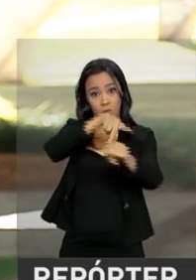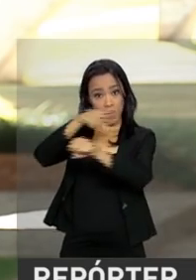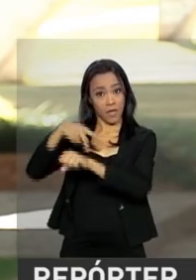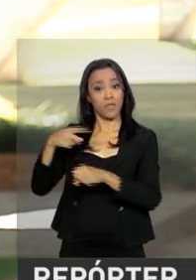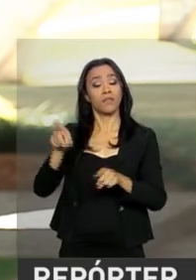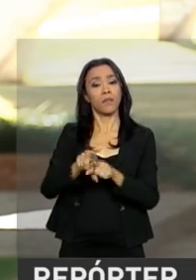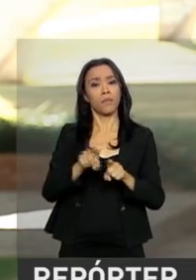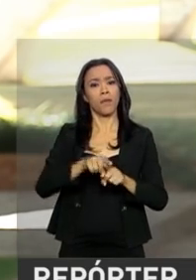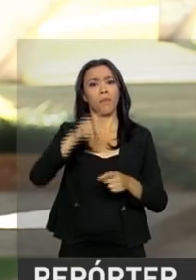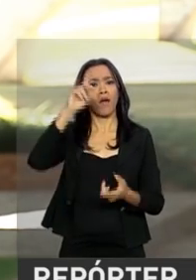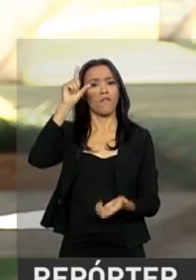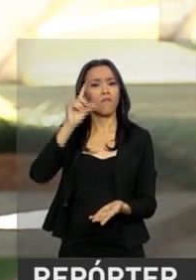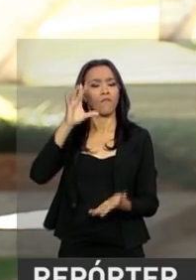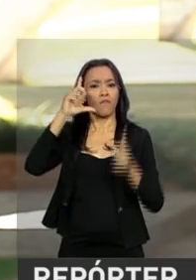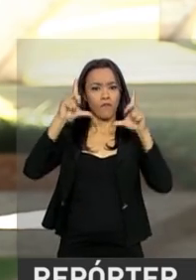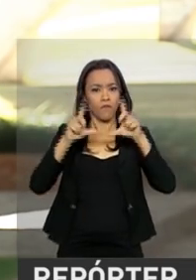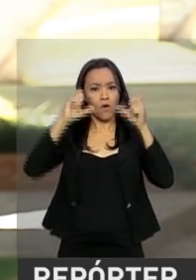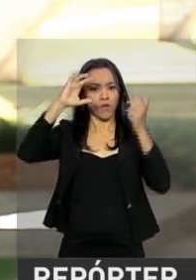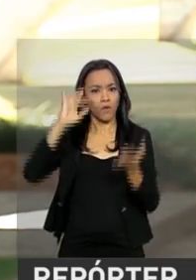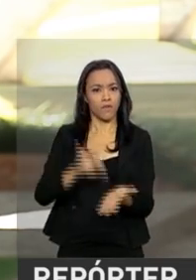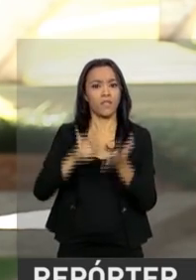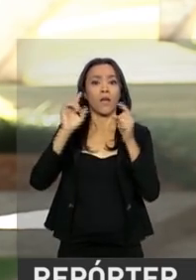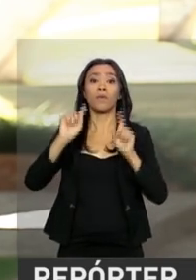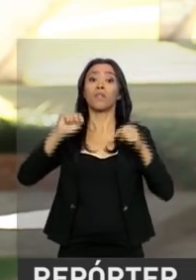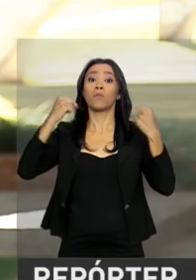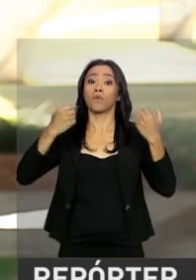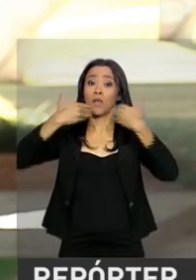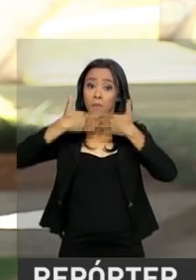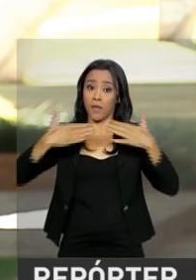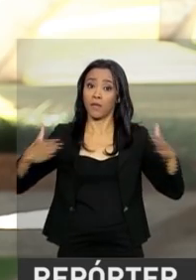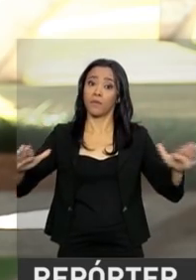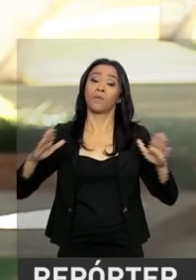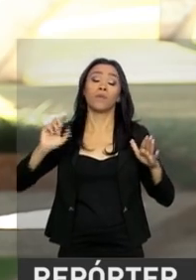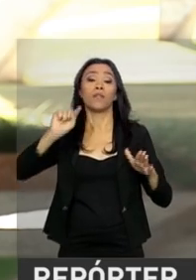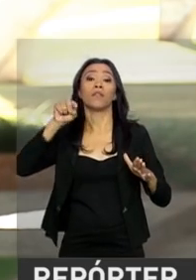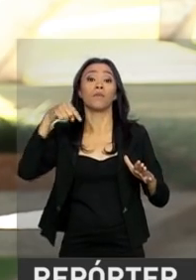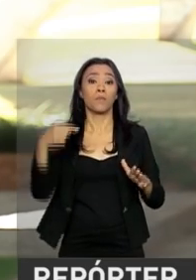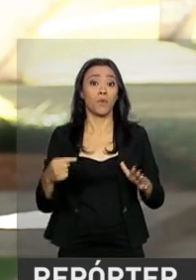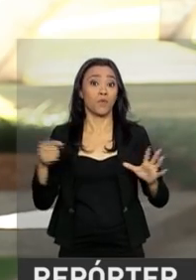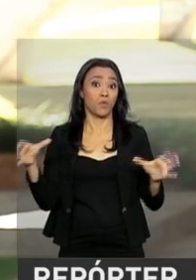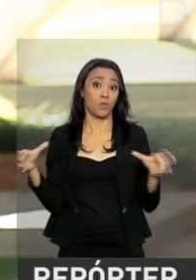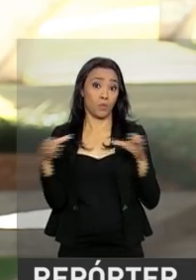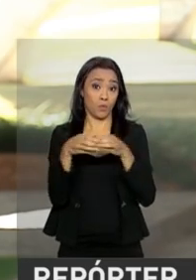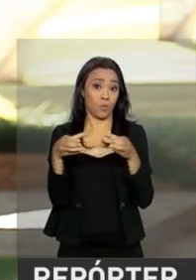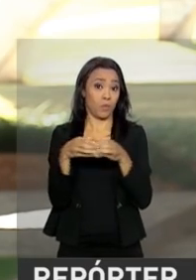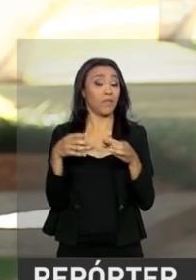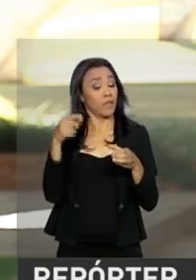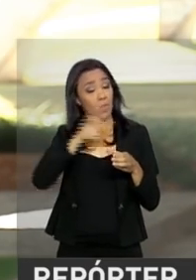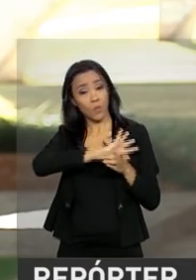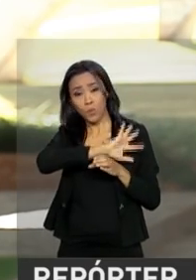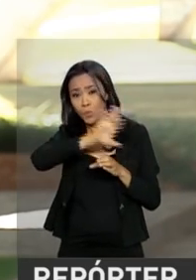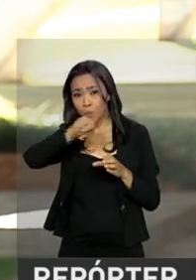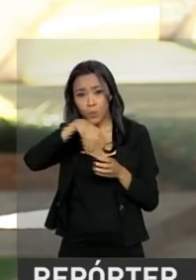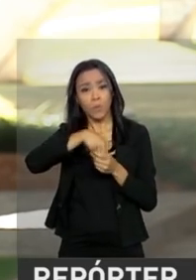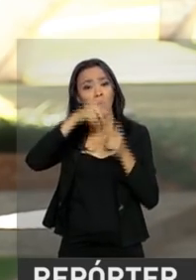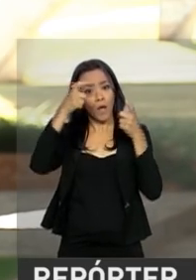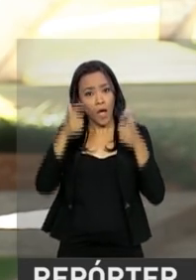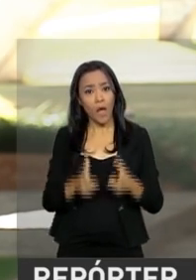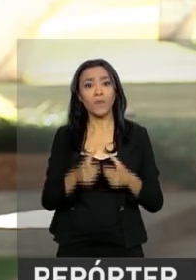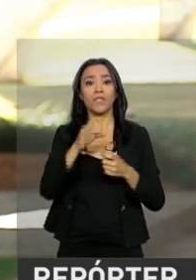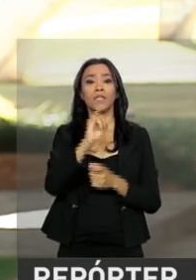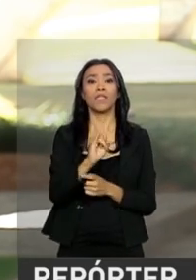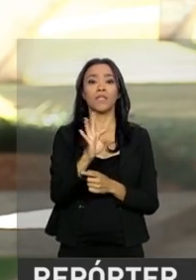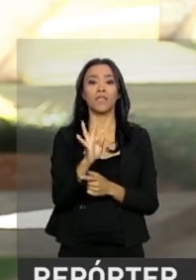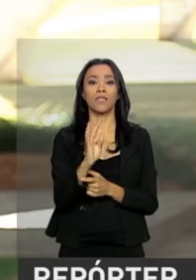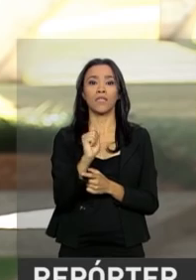oficial uma sessão solene de abertura e ainda uma primeira sessão de trabalho todos esses compromissos acontecem no palácio do Itamarati